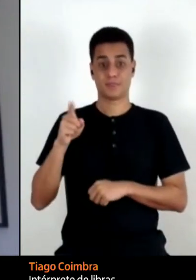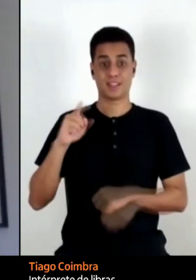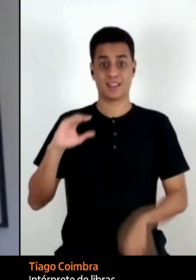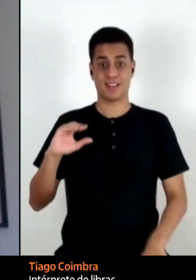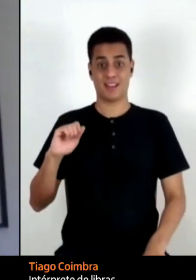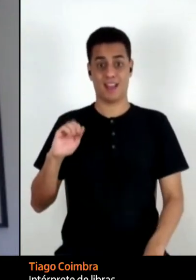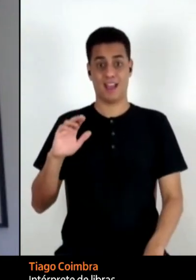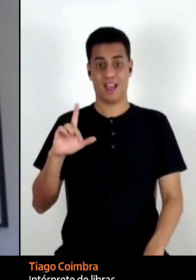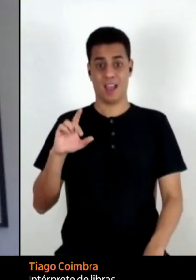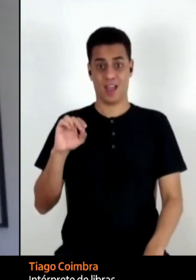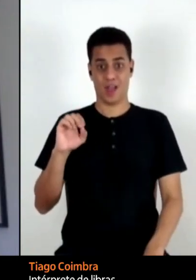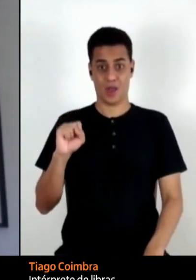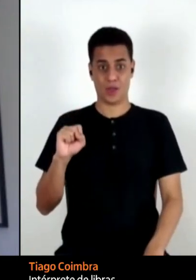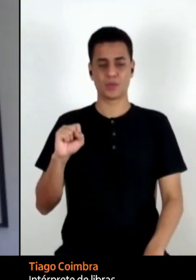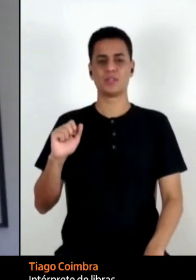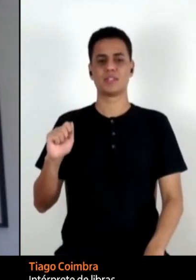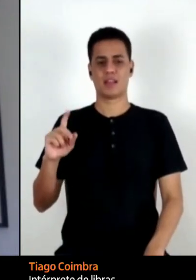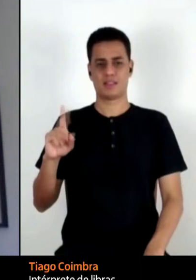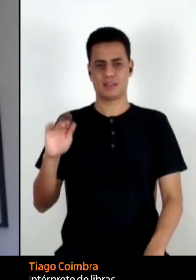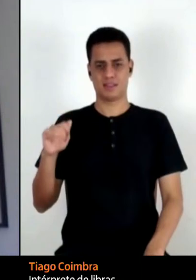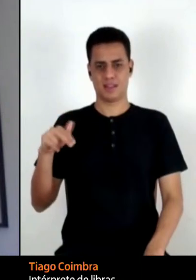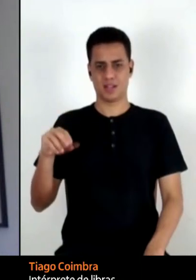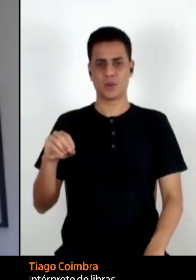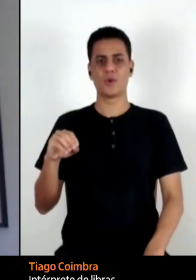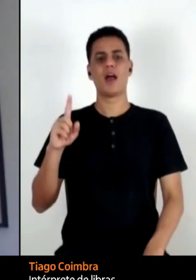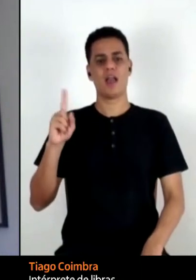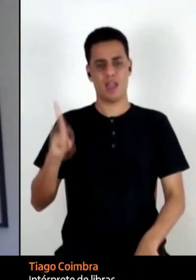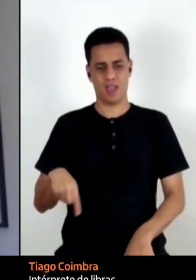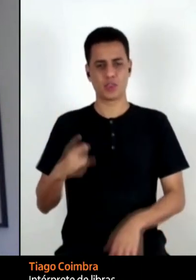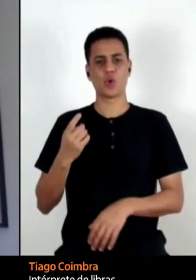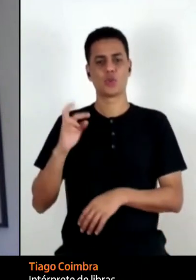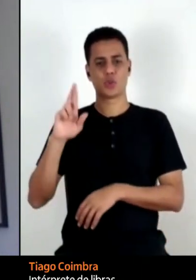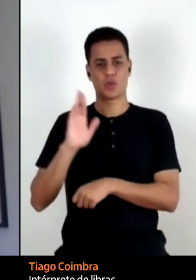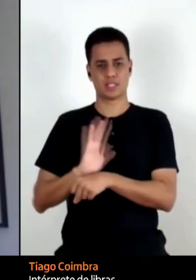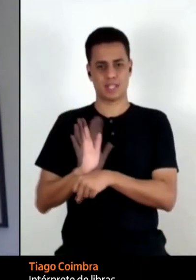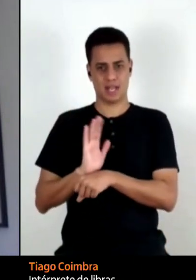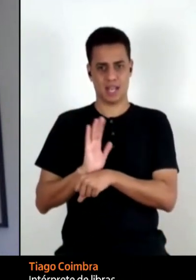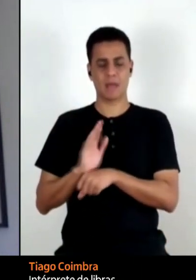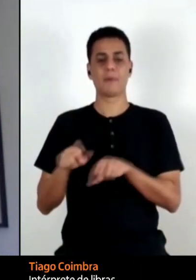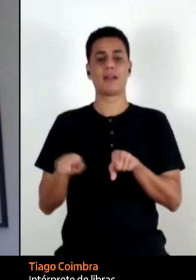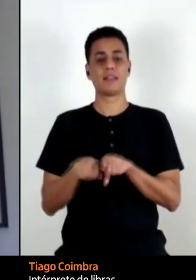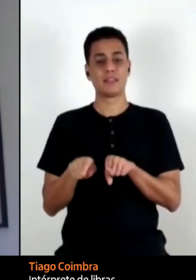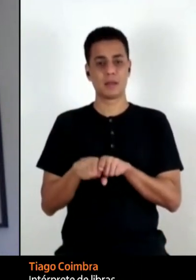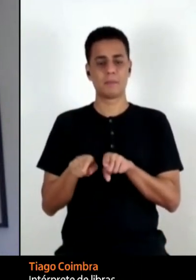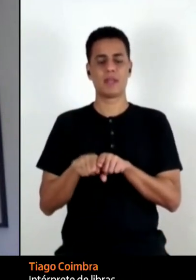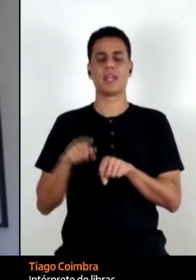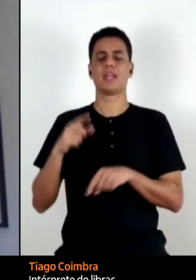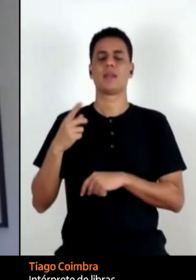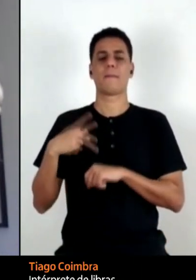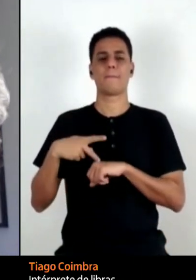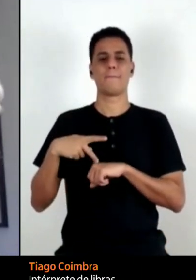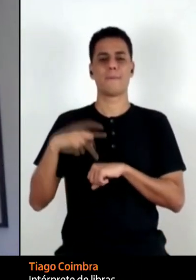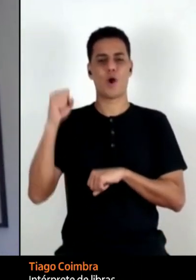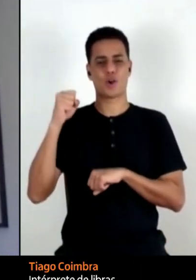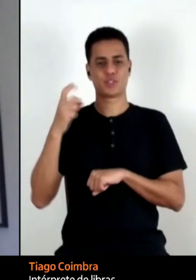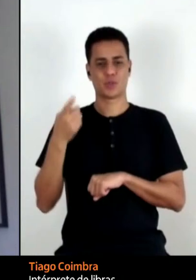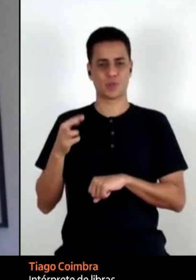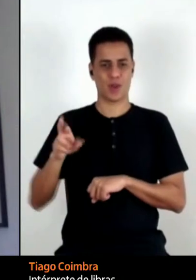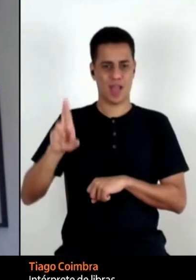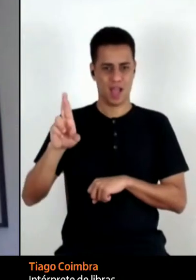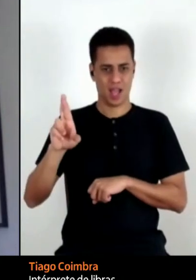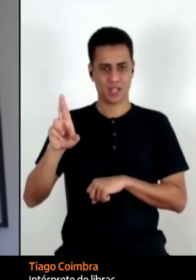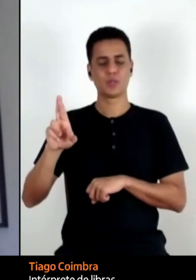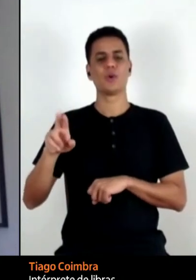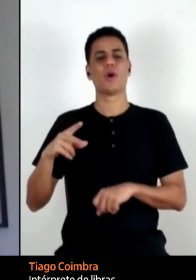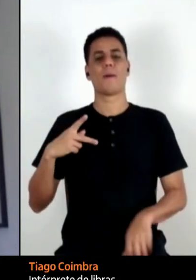é doutor em cinema pela ECA USP, pós-doutor em artes pela PUC São Paulo, em audiovisual também pela